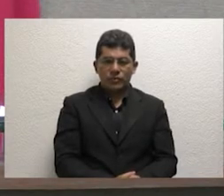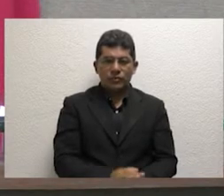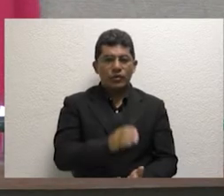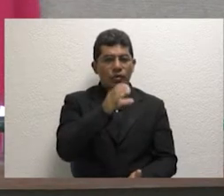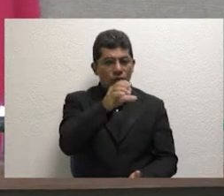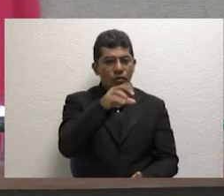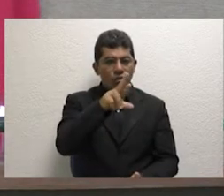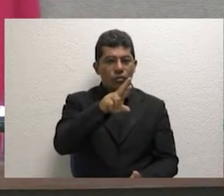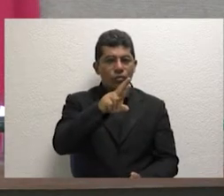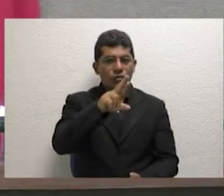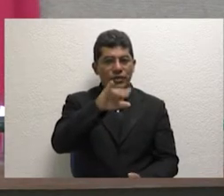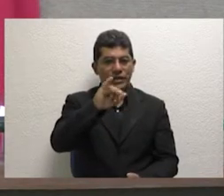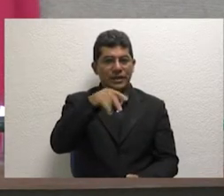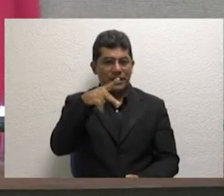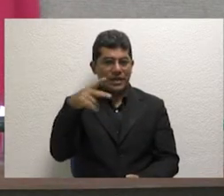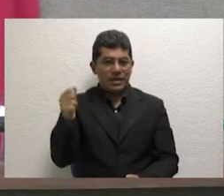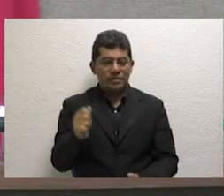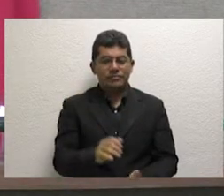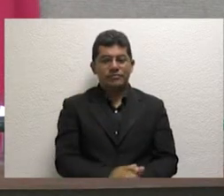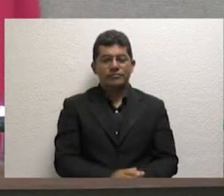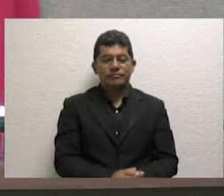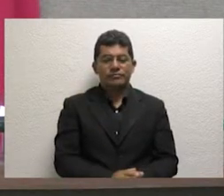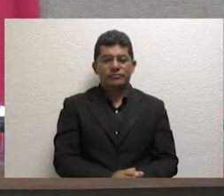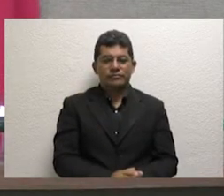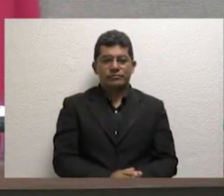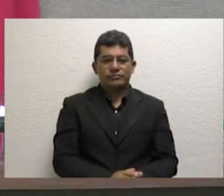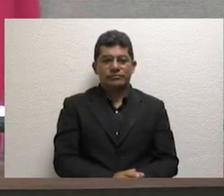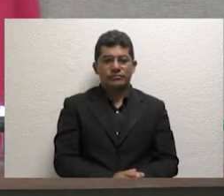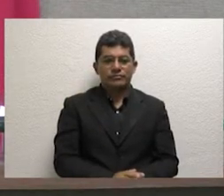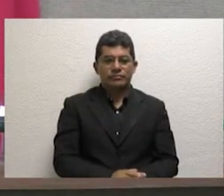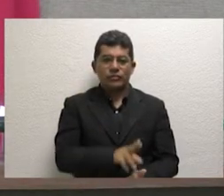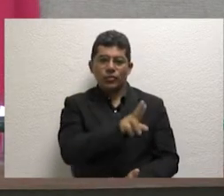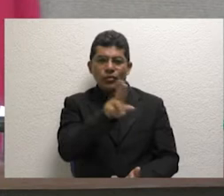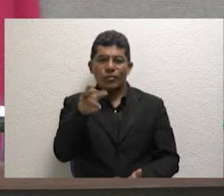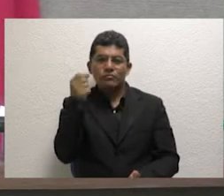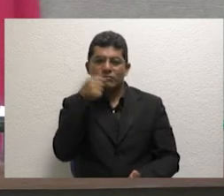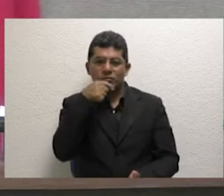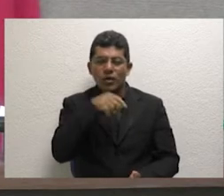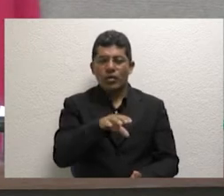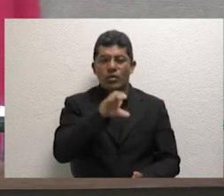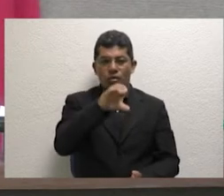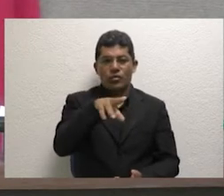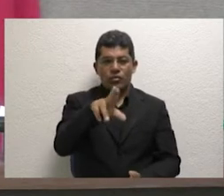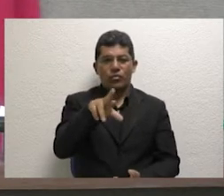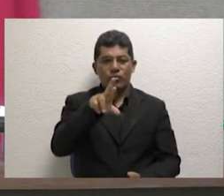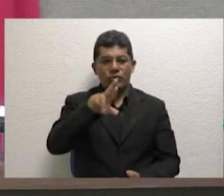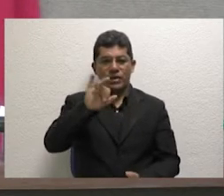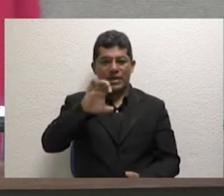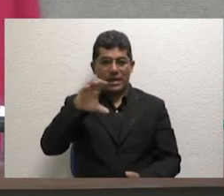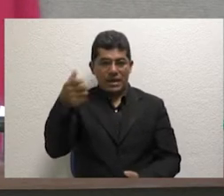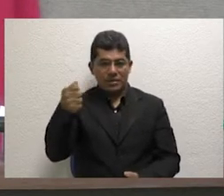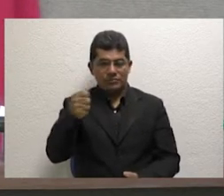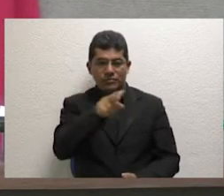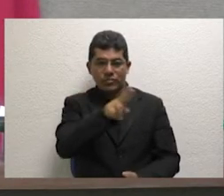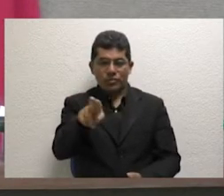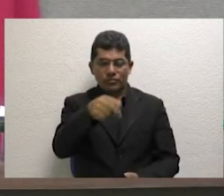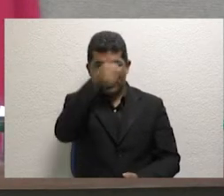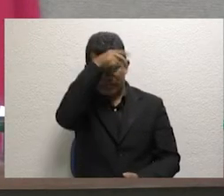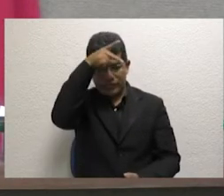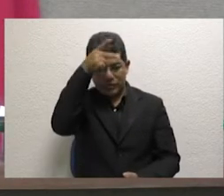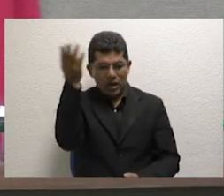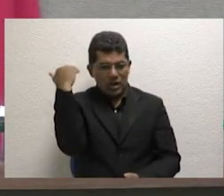onde lembro bem e aqui declarei na defesa prévia com relação a vossa excelência quando na campanha